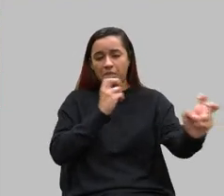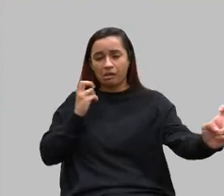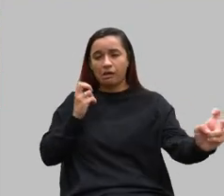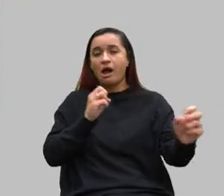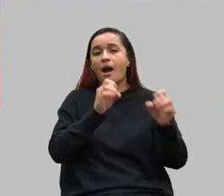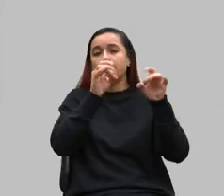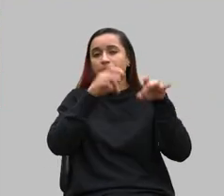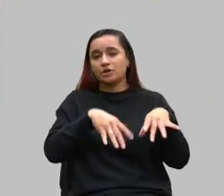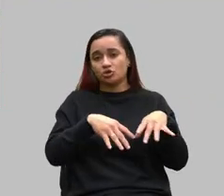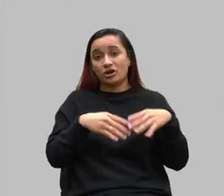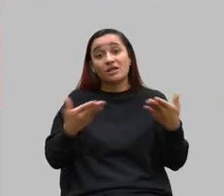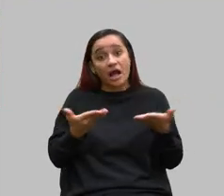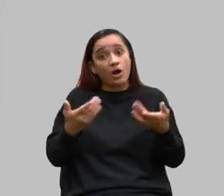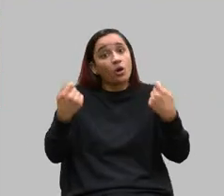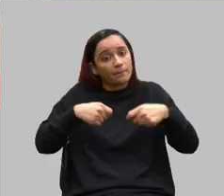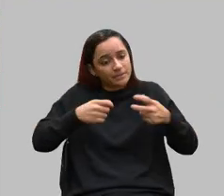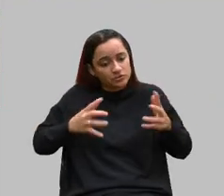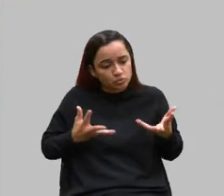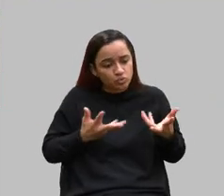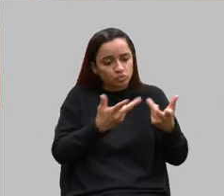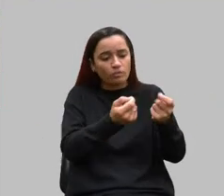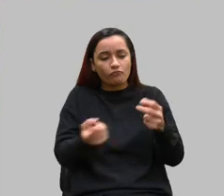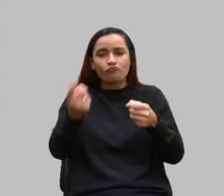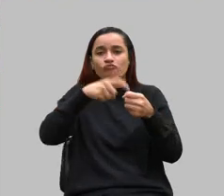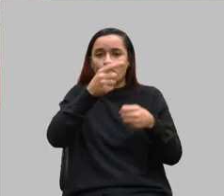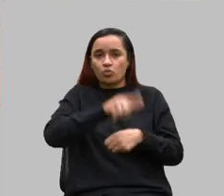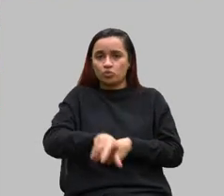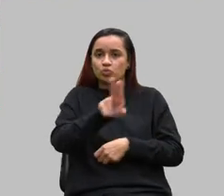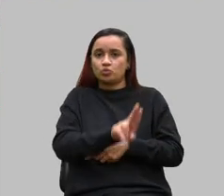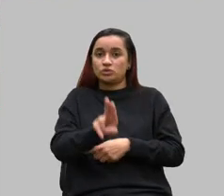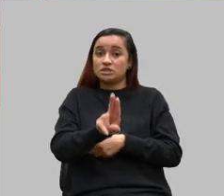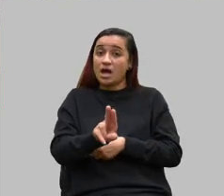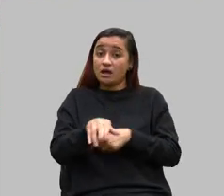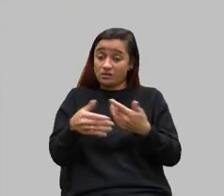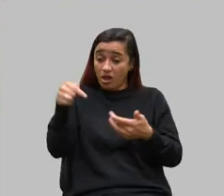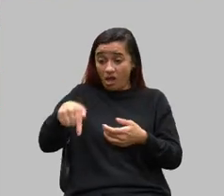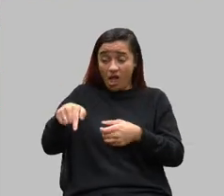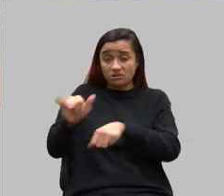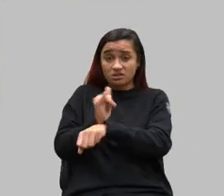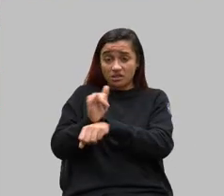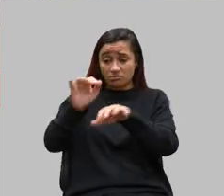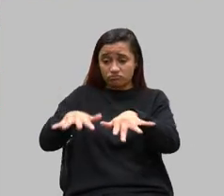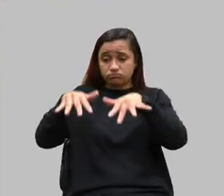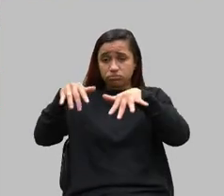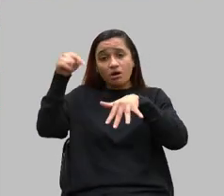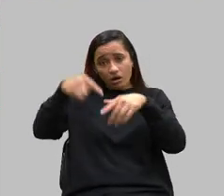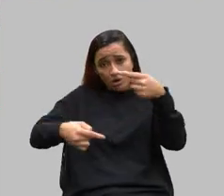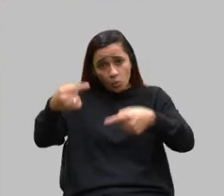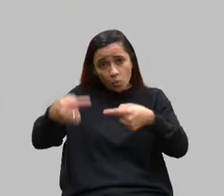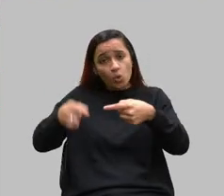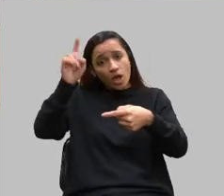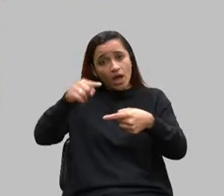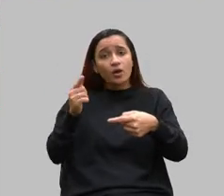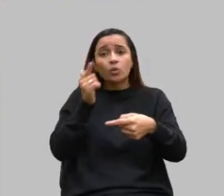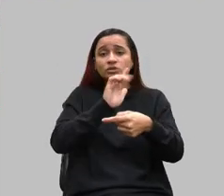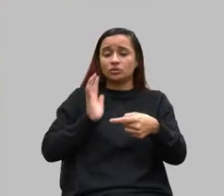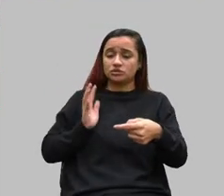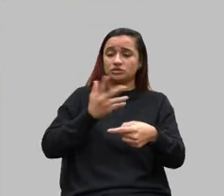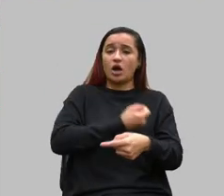retomada com essas iniciativas aliás esse tipo de iniciativa foi o que salvou a ferrovia americana na década de